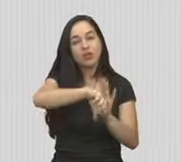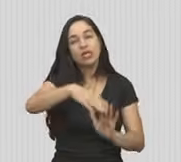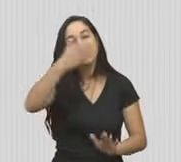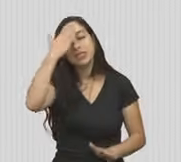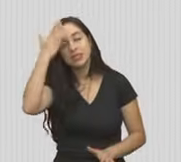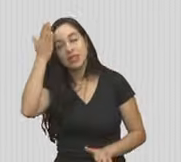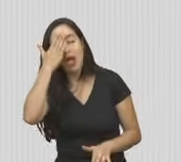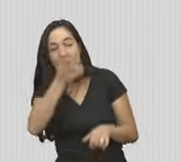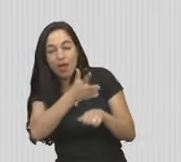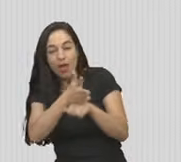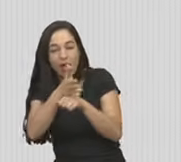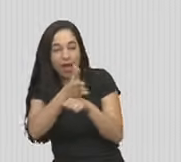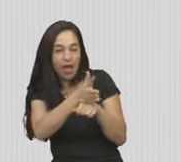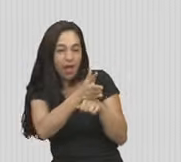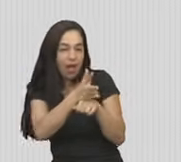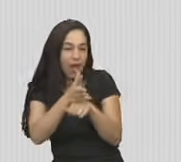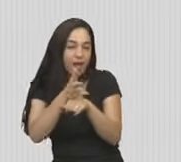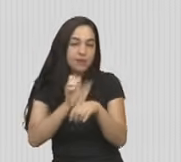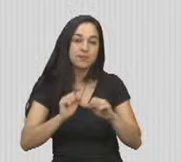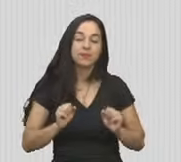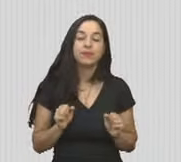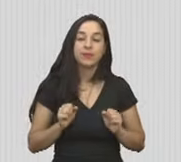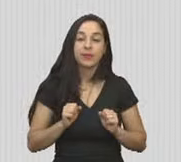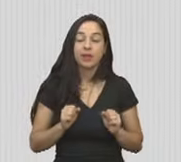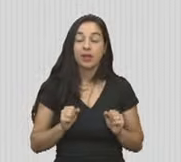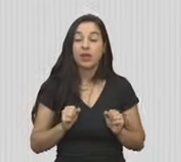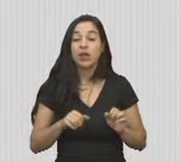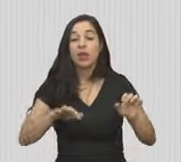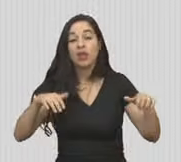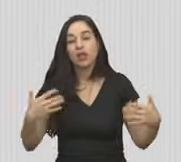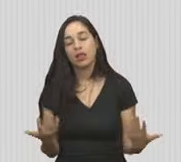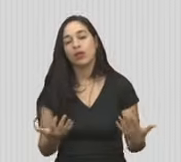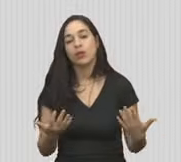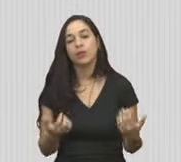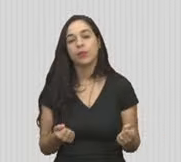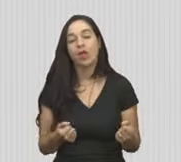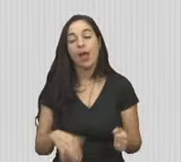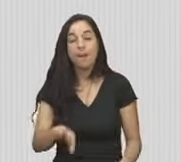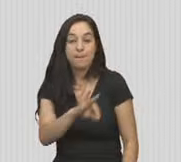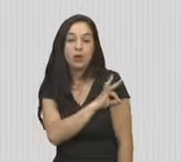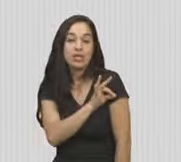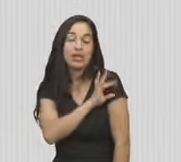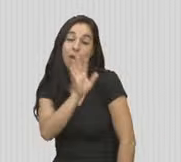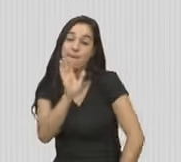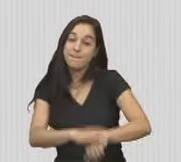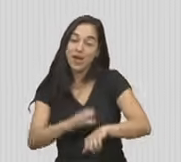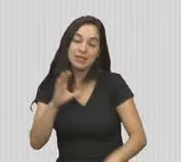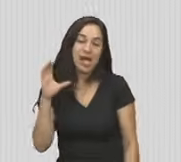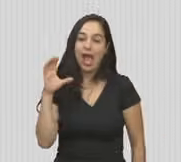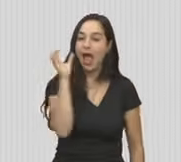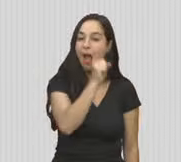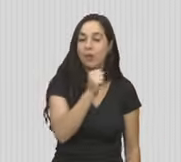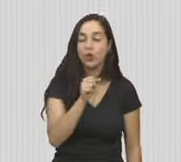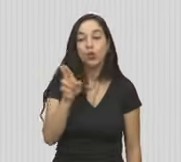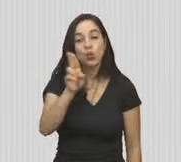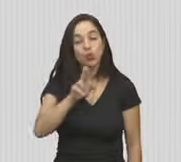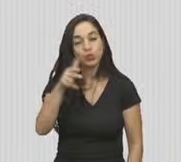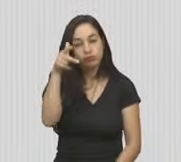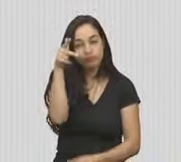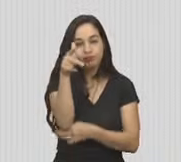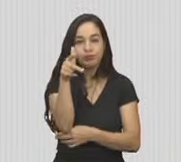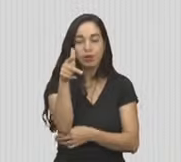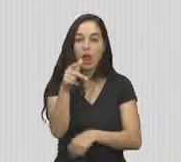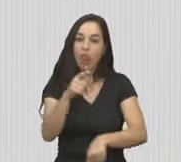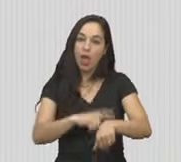monitorado. E dessa forma, a resposta policial acaba sendo muito mais rápida, baseada na imagem real. Qualquer